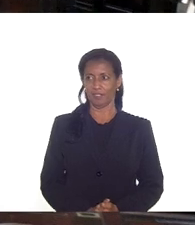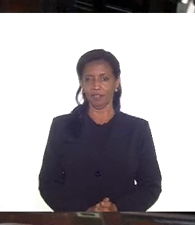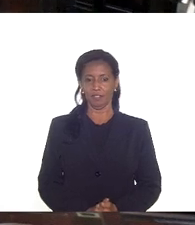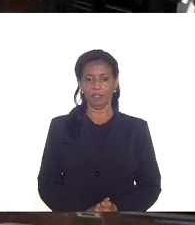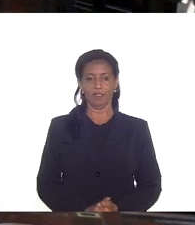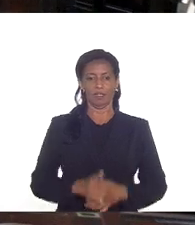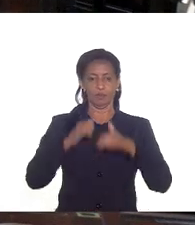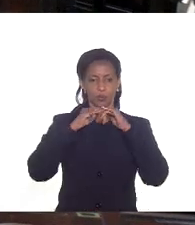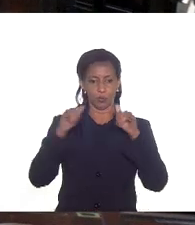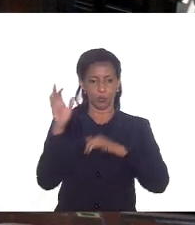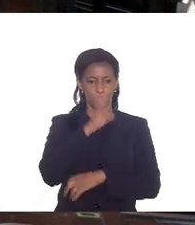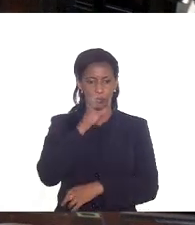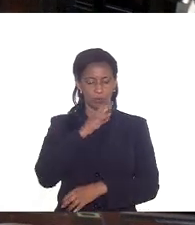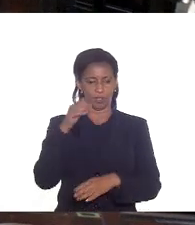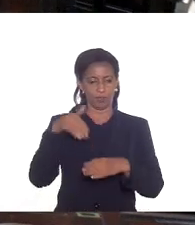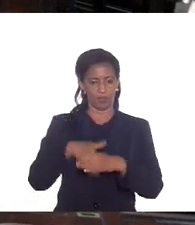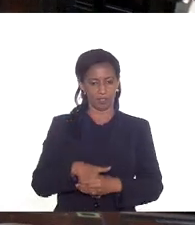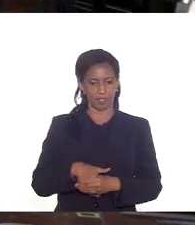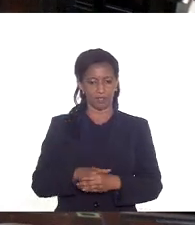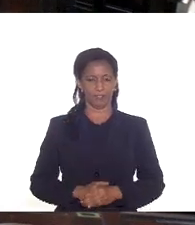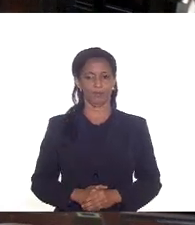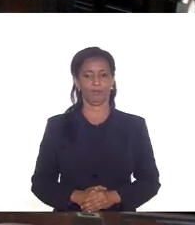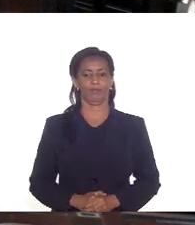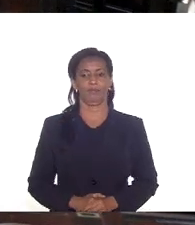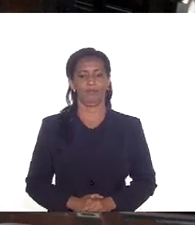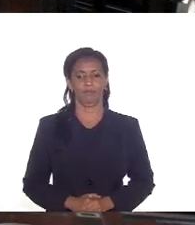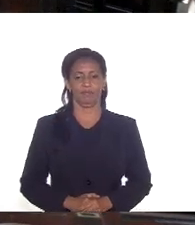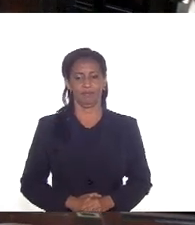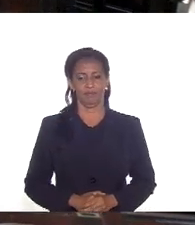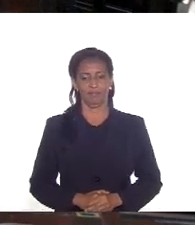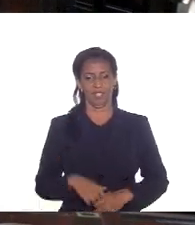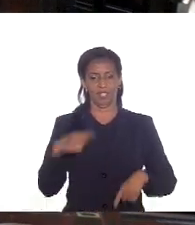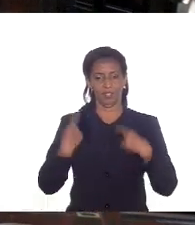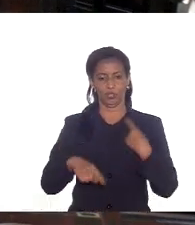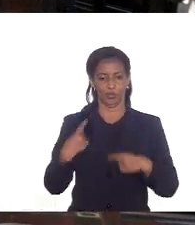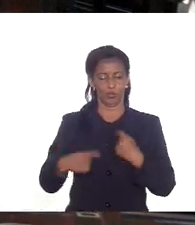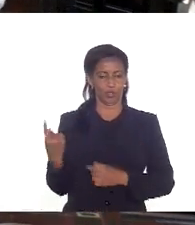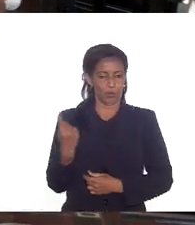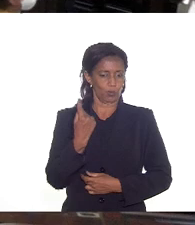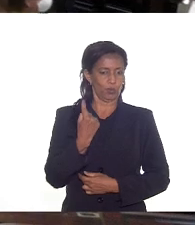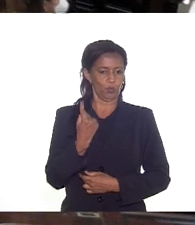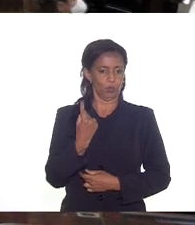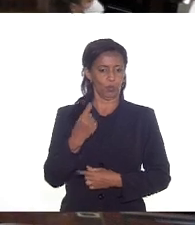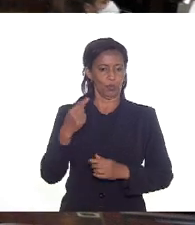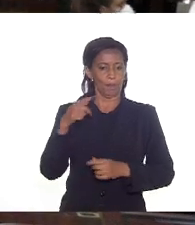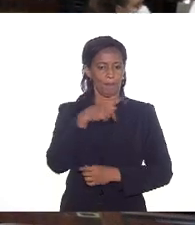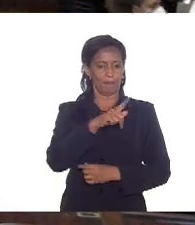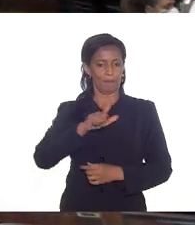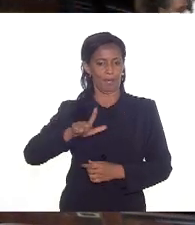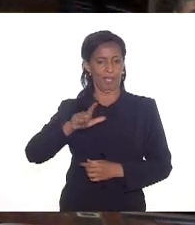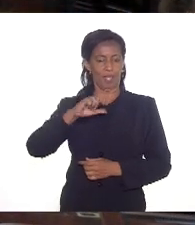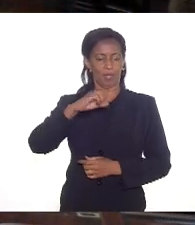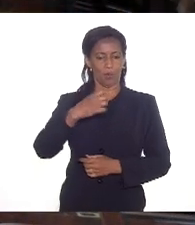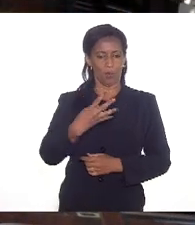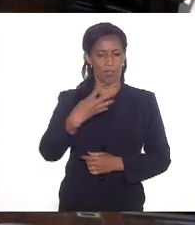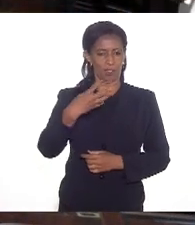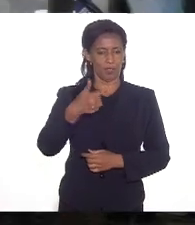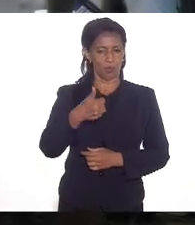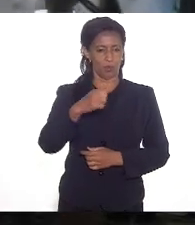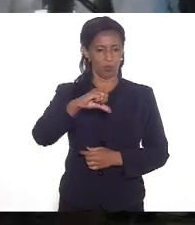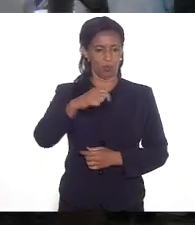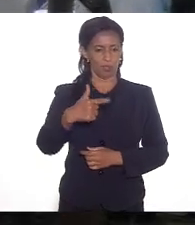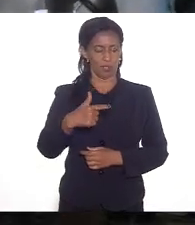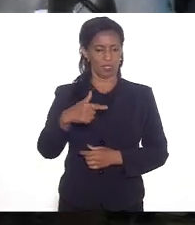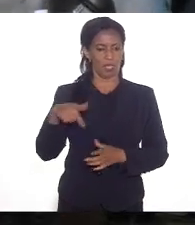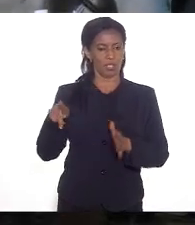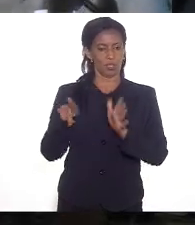o anúncio em diligência em votação a discussão única Rogério 4197 de 21 de